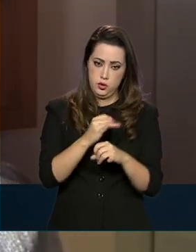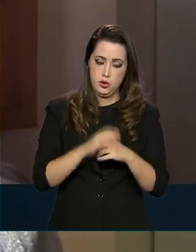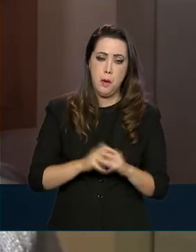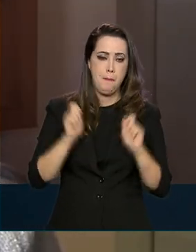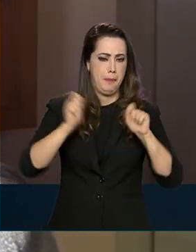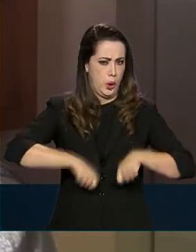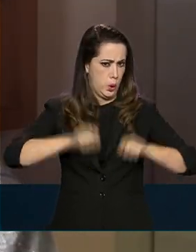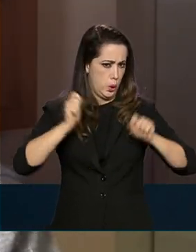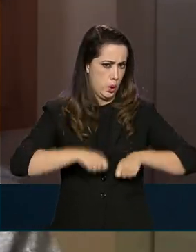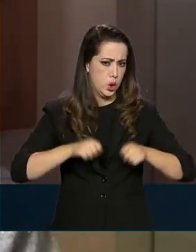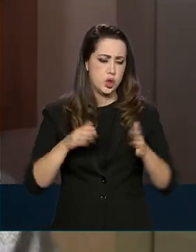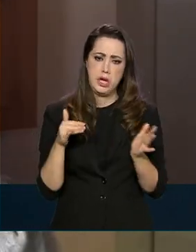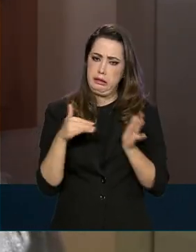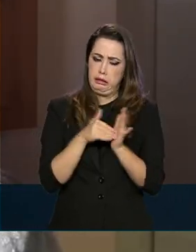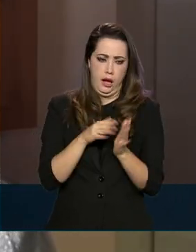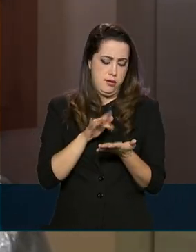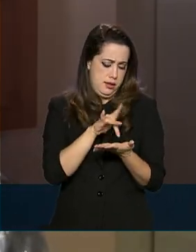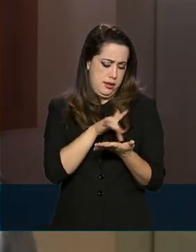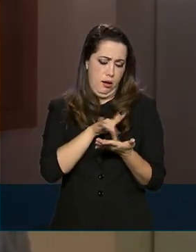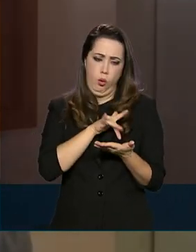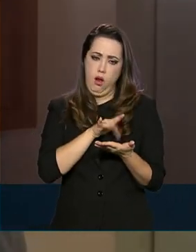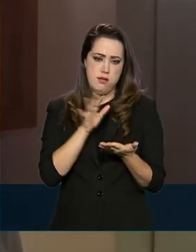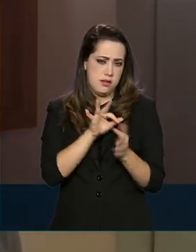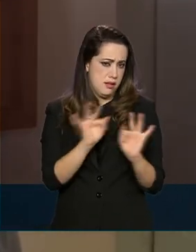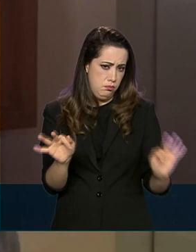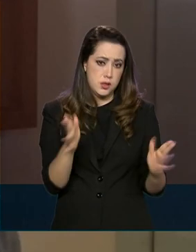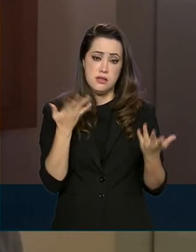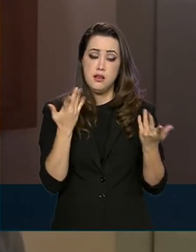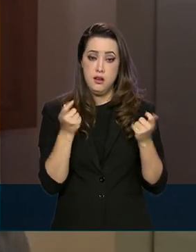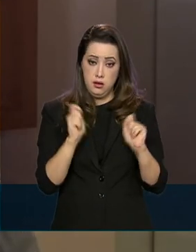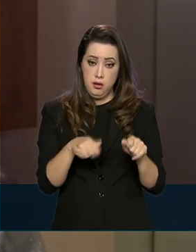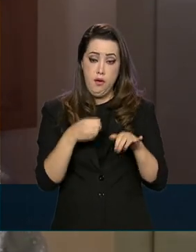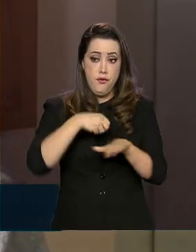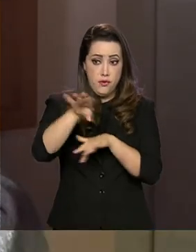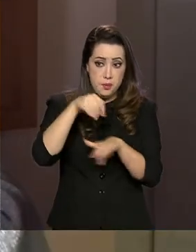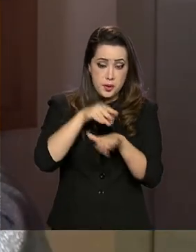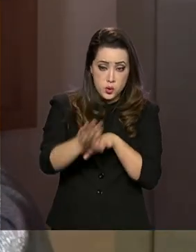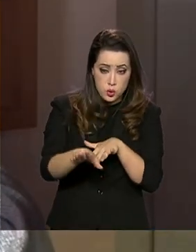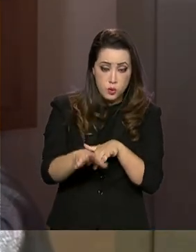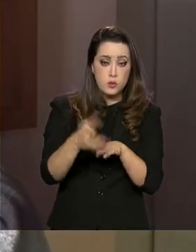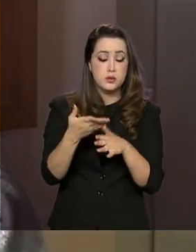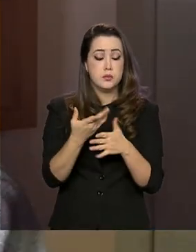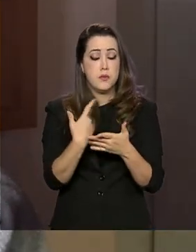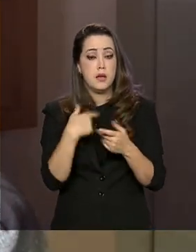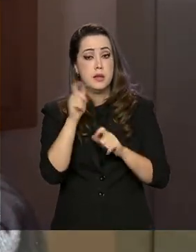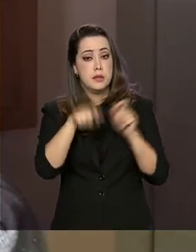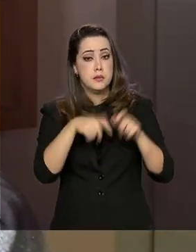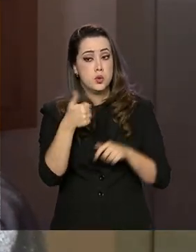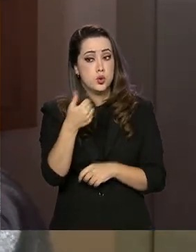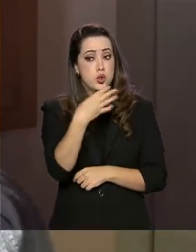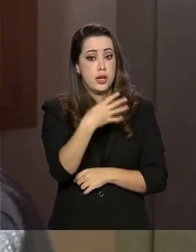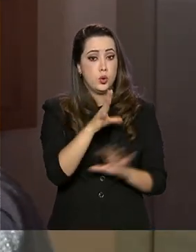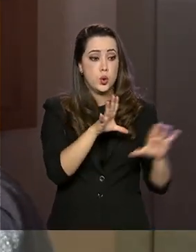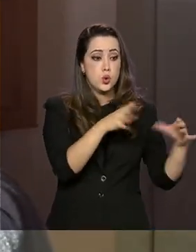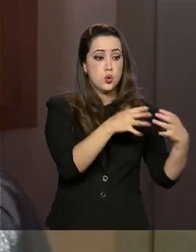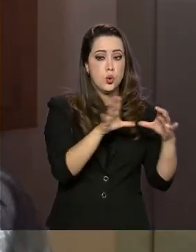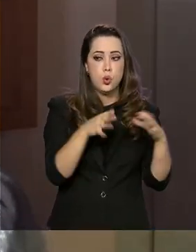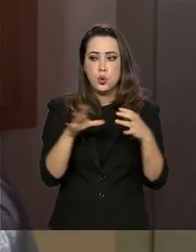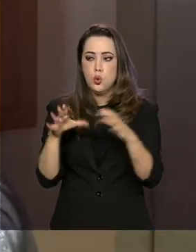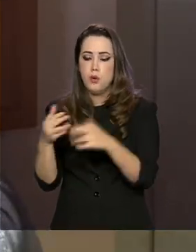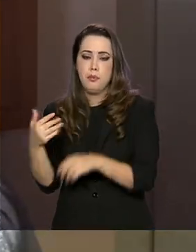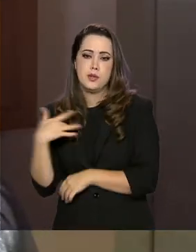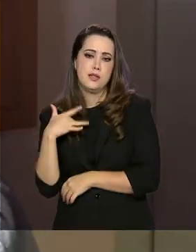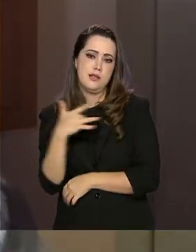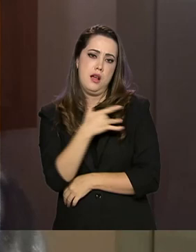Pode ser feito até por um celular. Ele oferece informações sobre os profissionais de 14 áreas da saúde